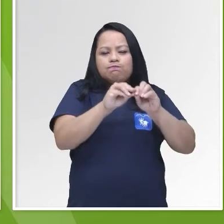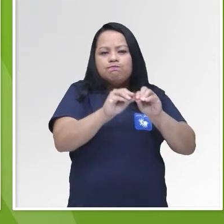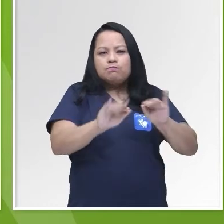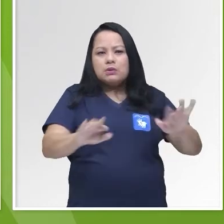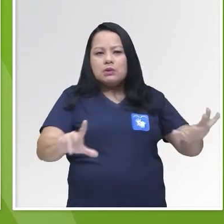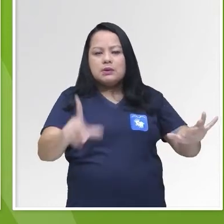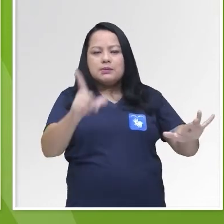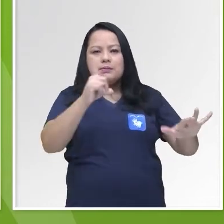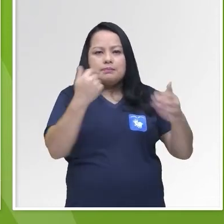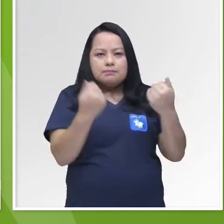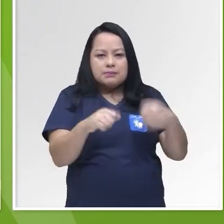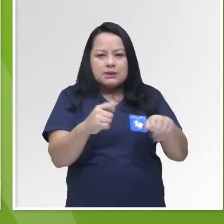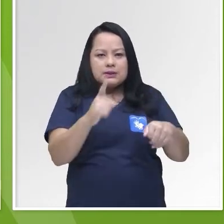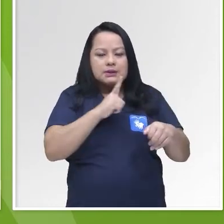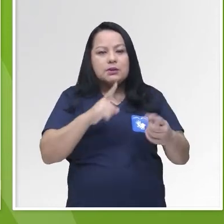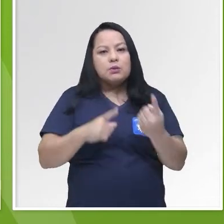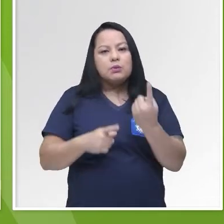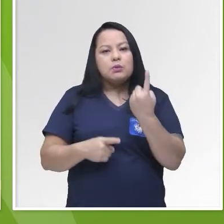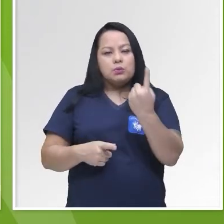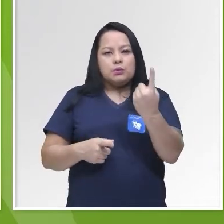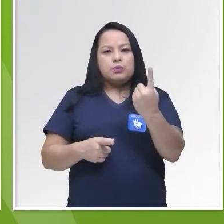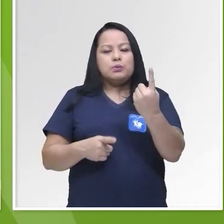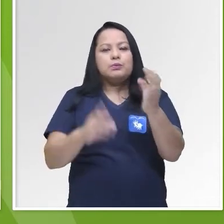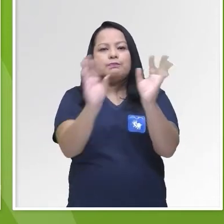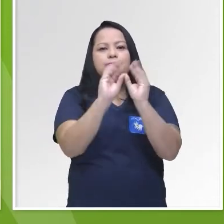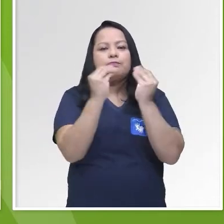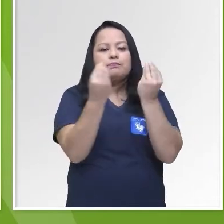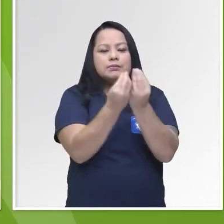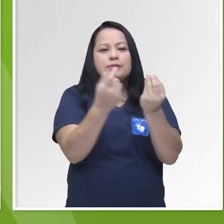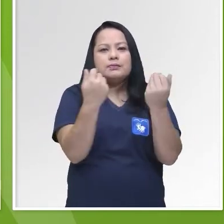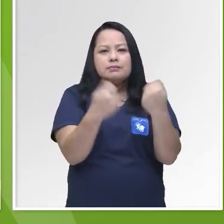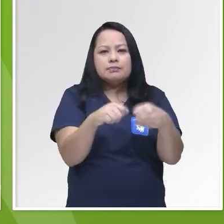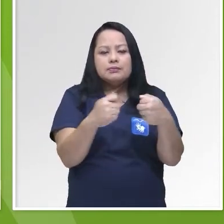ter uma única substância.